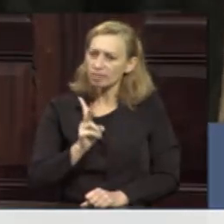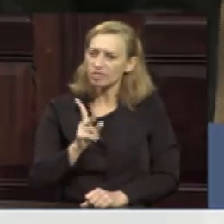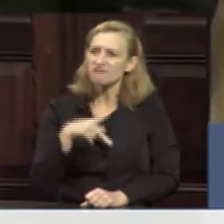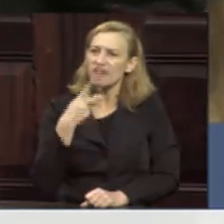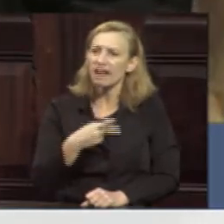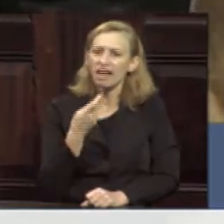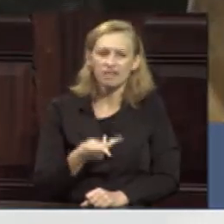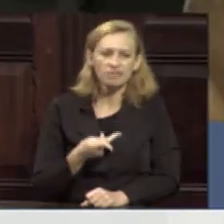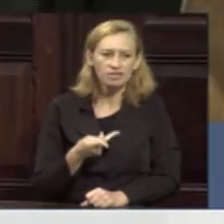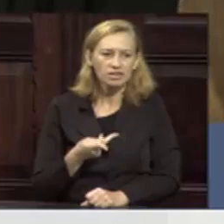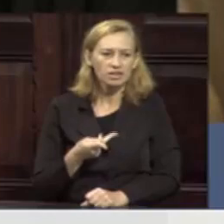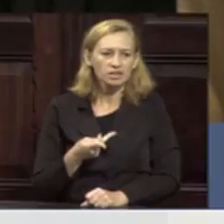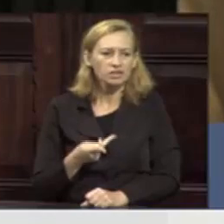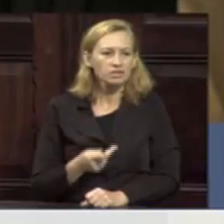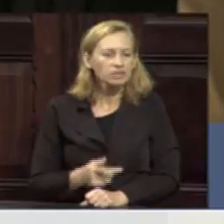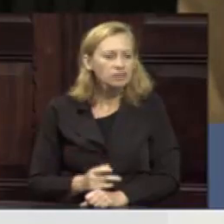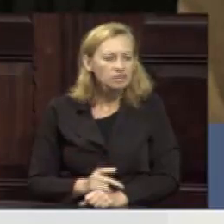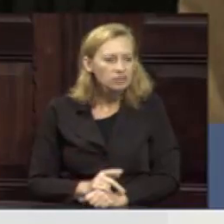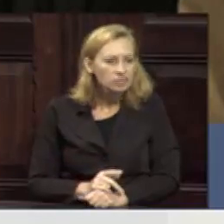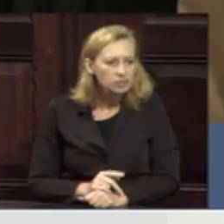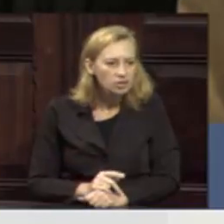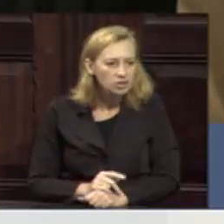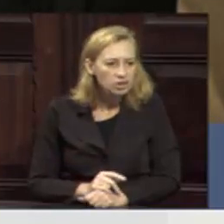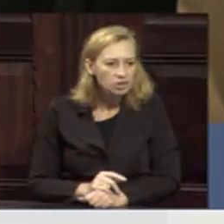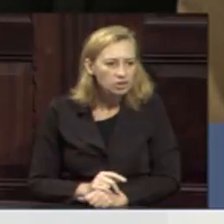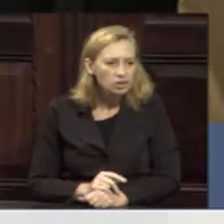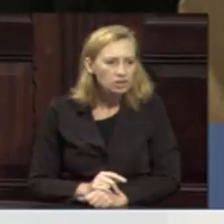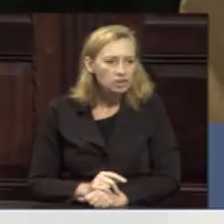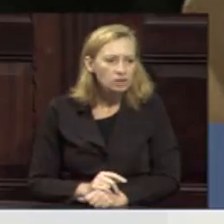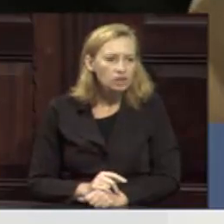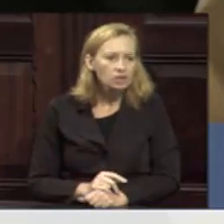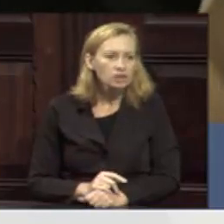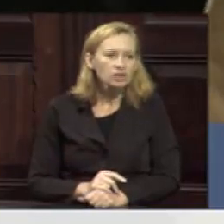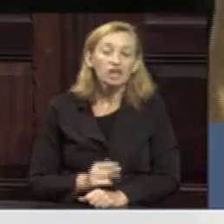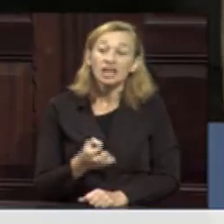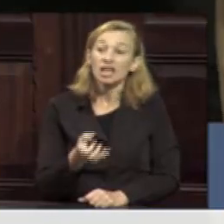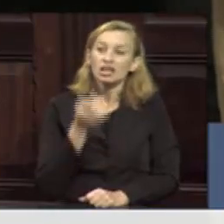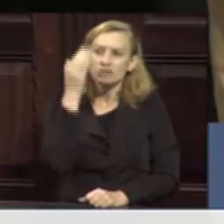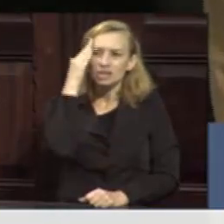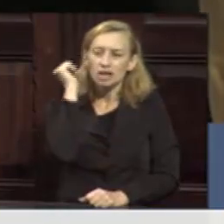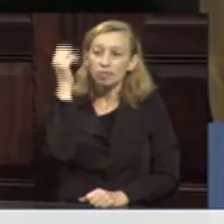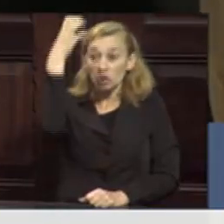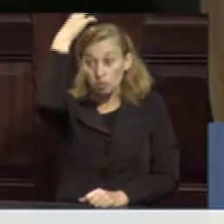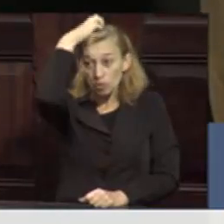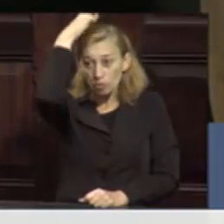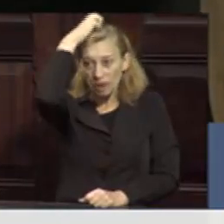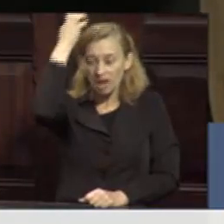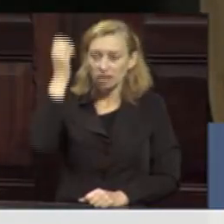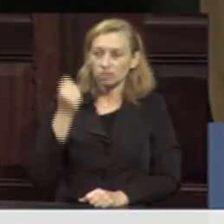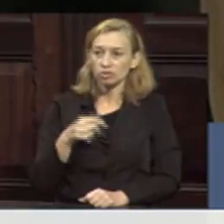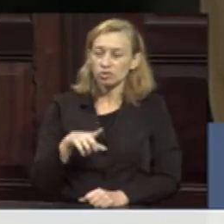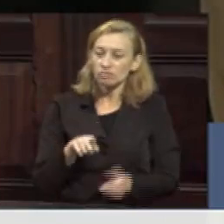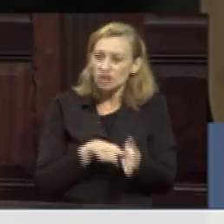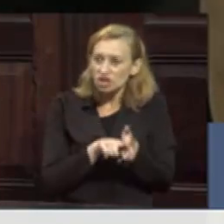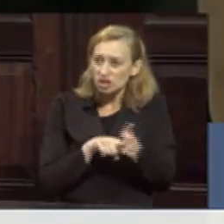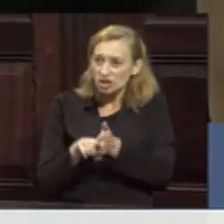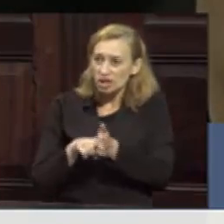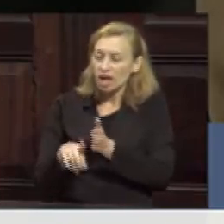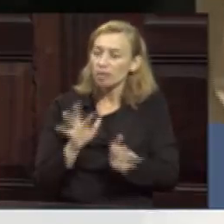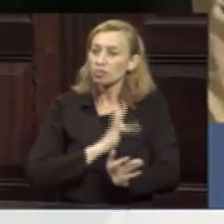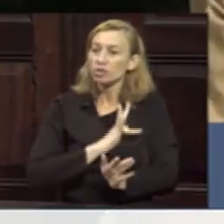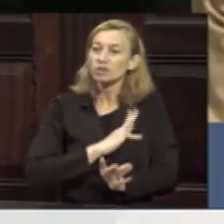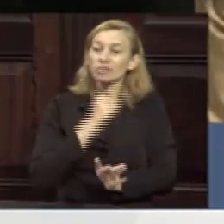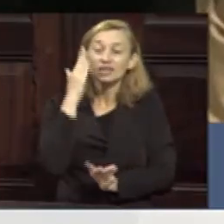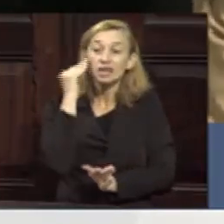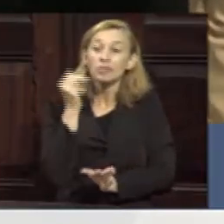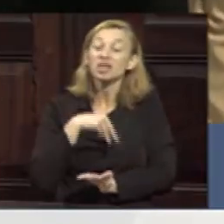que haja realmente a apuração. Nós queremos que haja realmente a investigação e que sejam